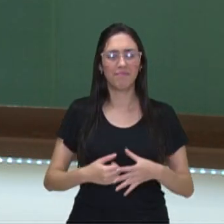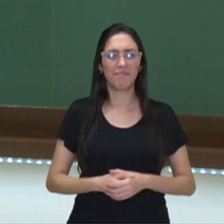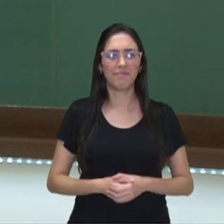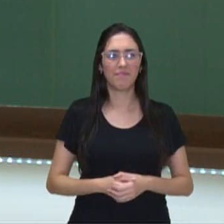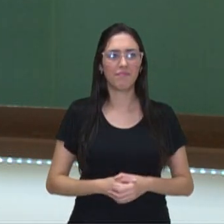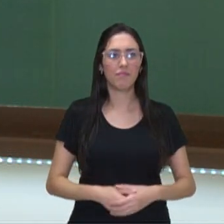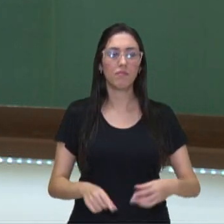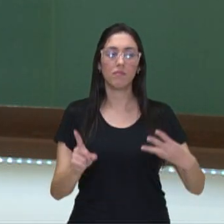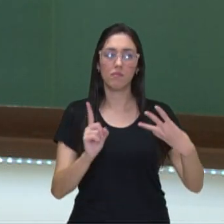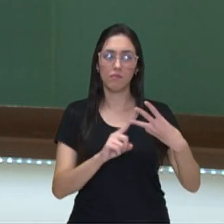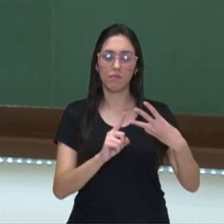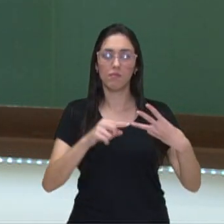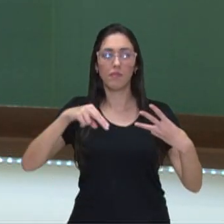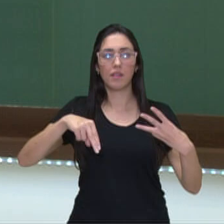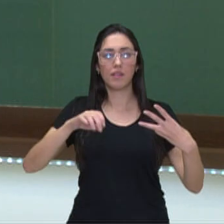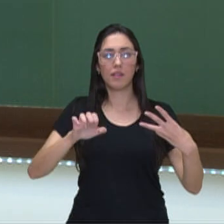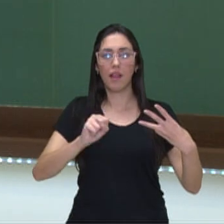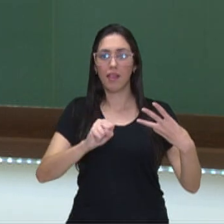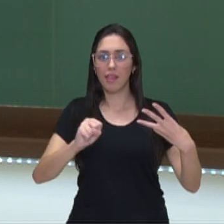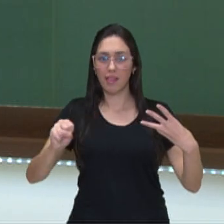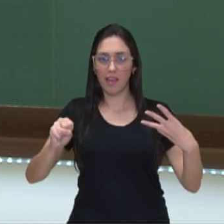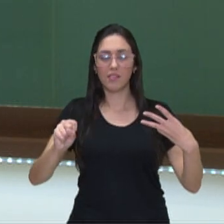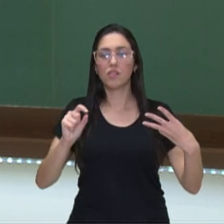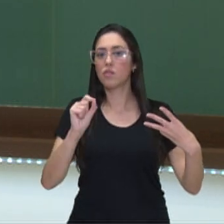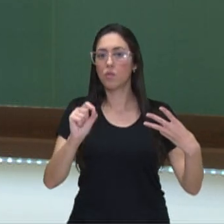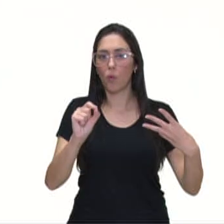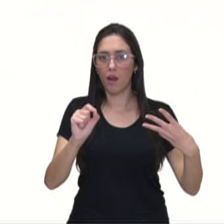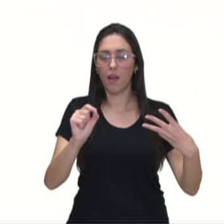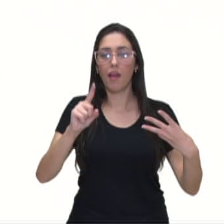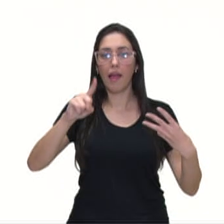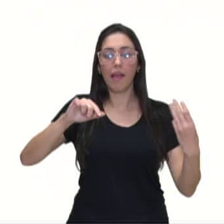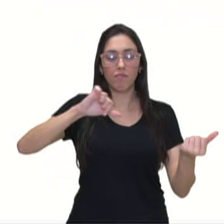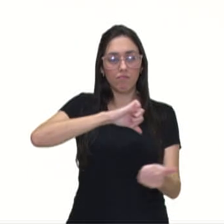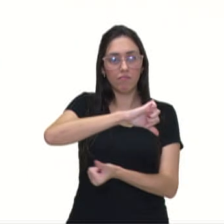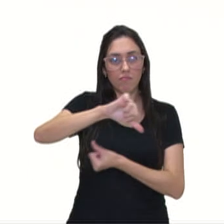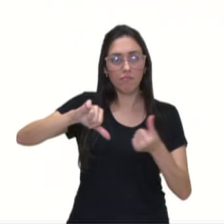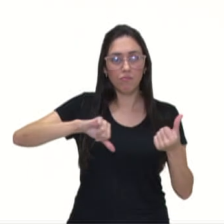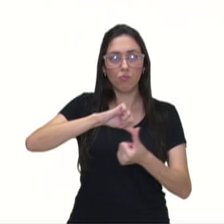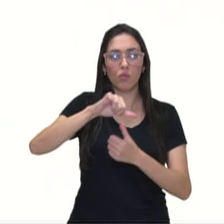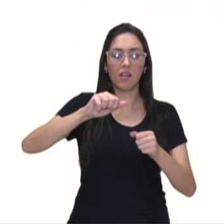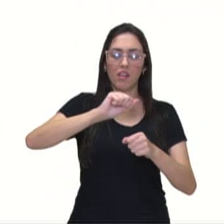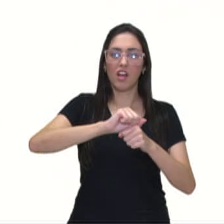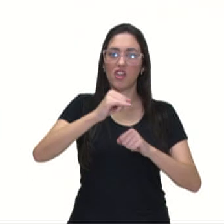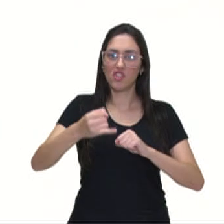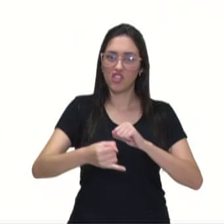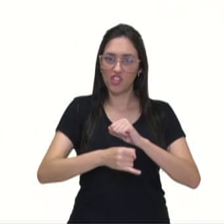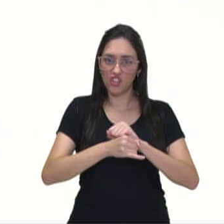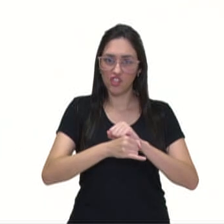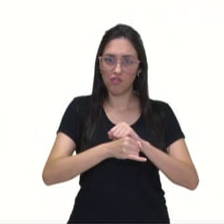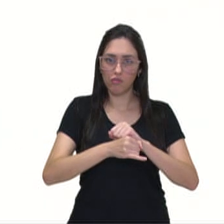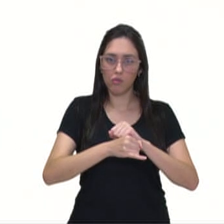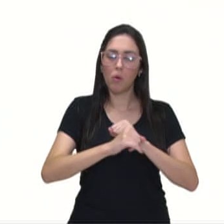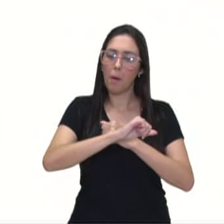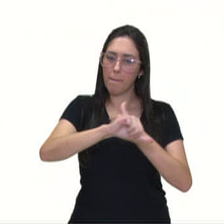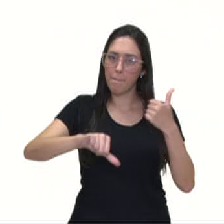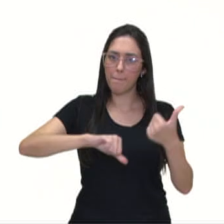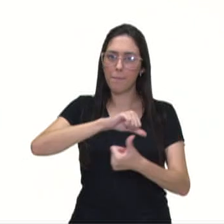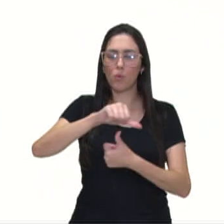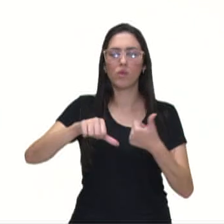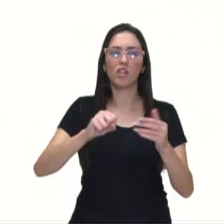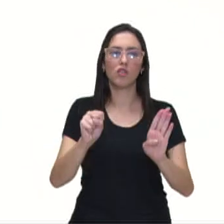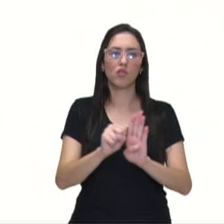O sufixo ness tem a função de transformar adjetivos em substantivos